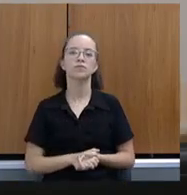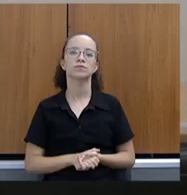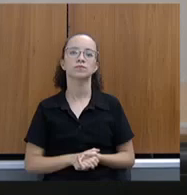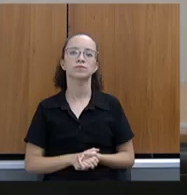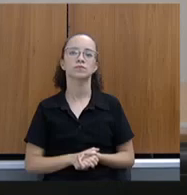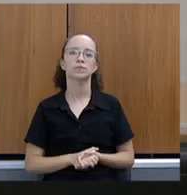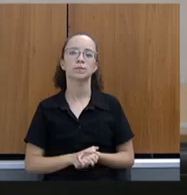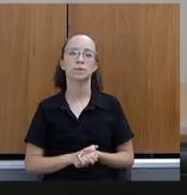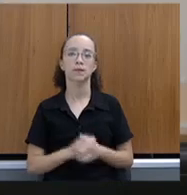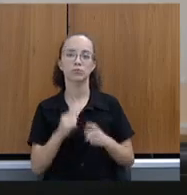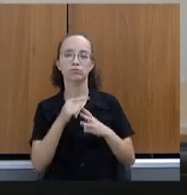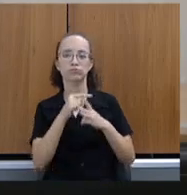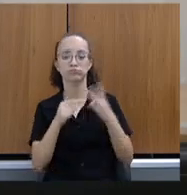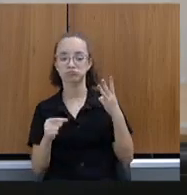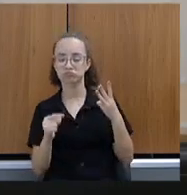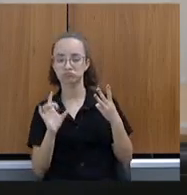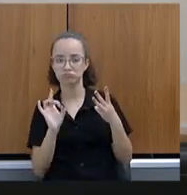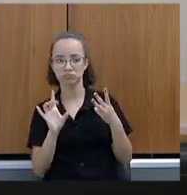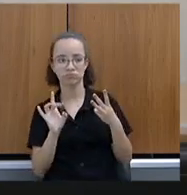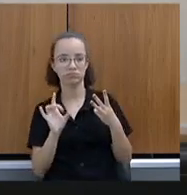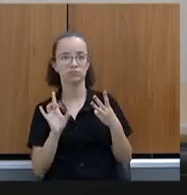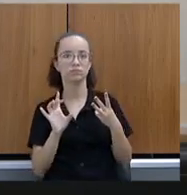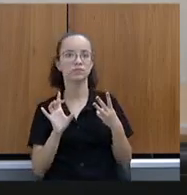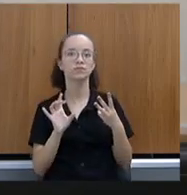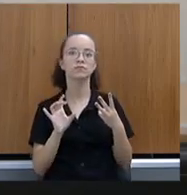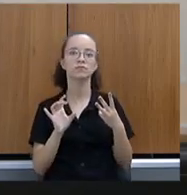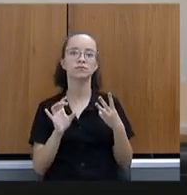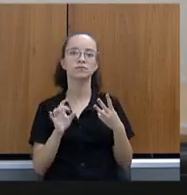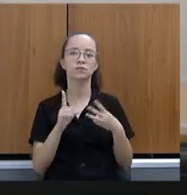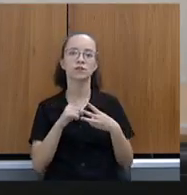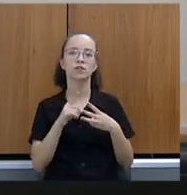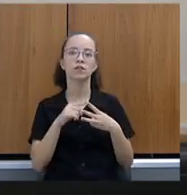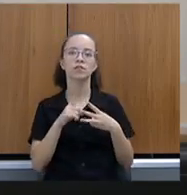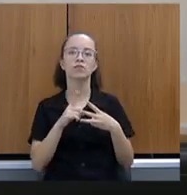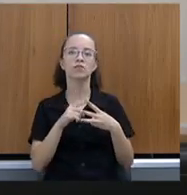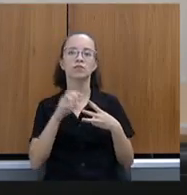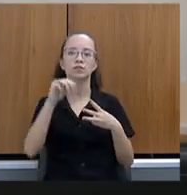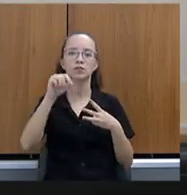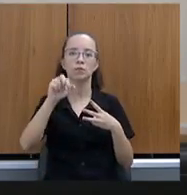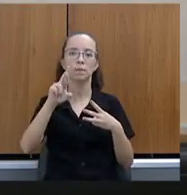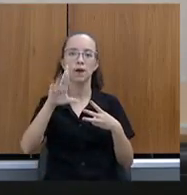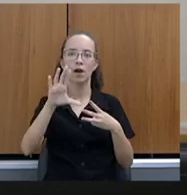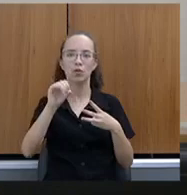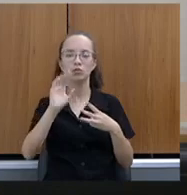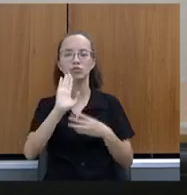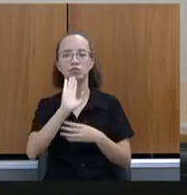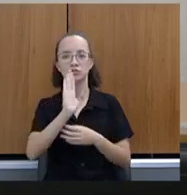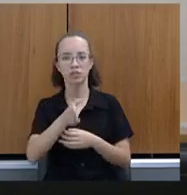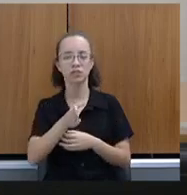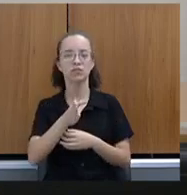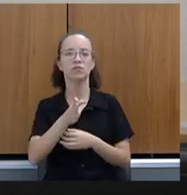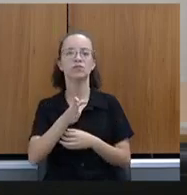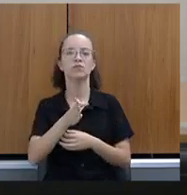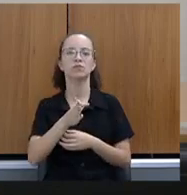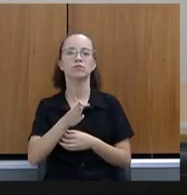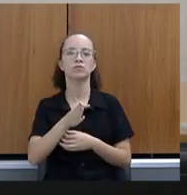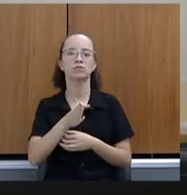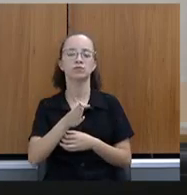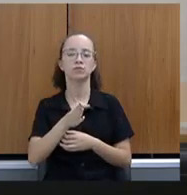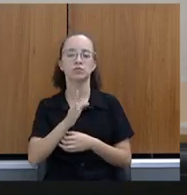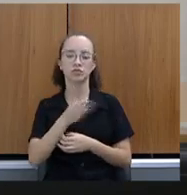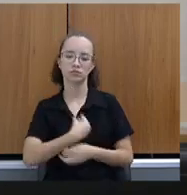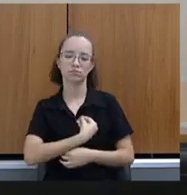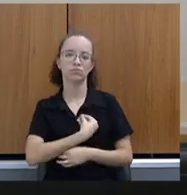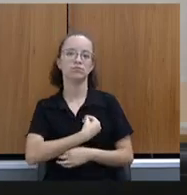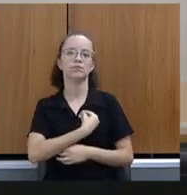bom são Esses deputados sendo que o deputado Mauro Tramonte também já já utilizou e já